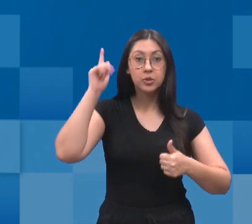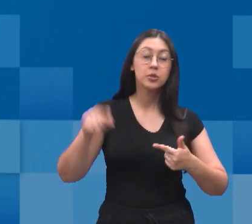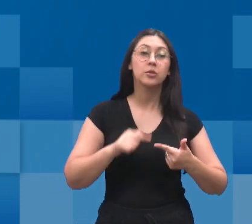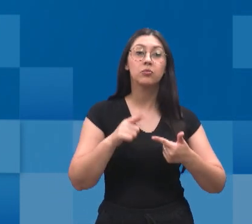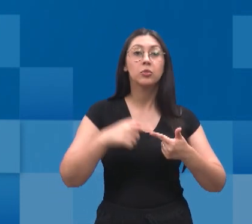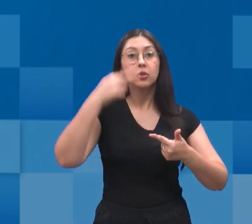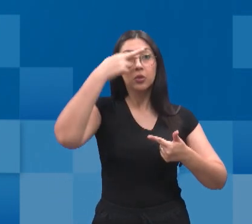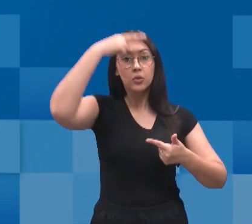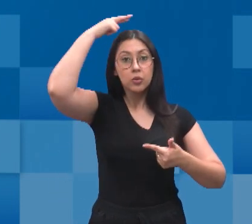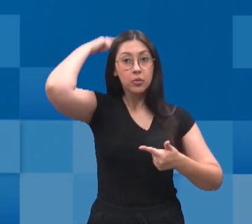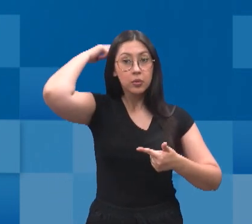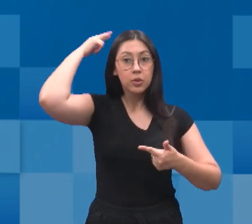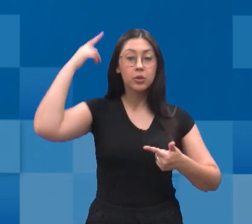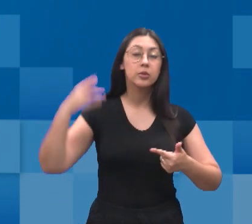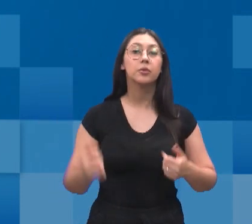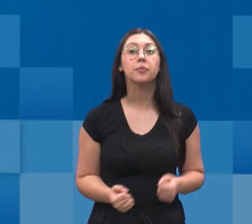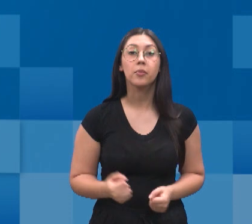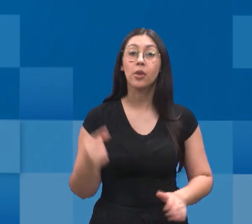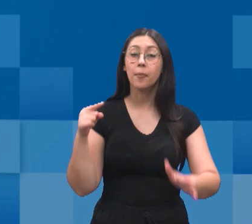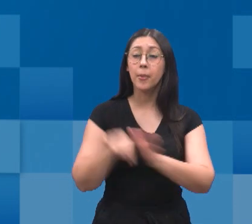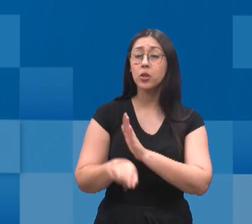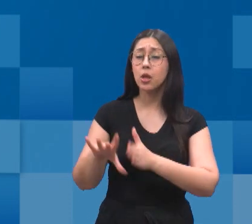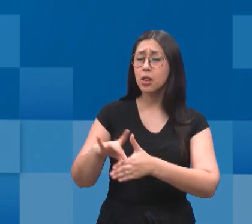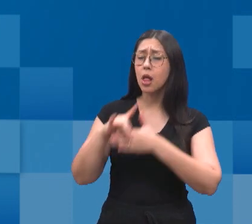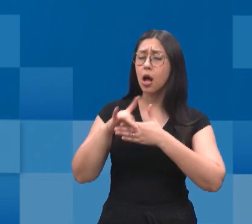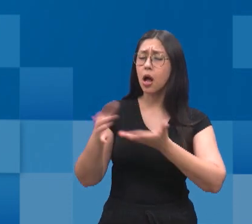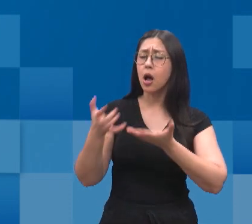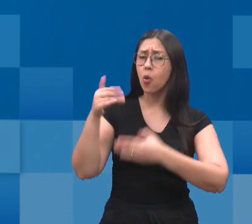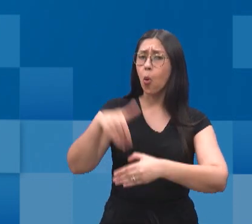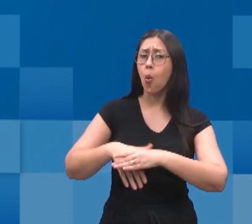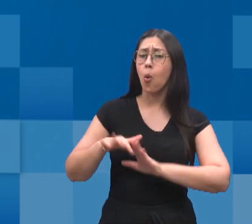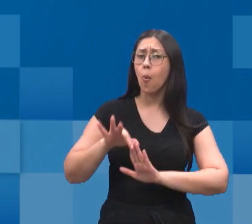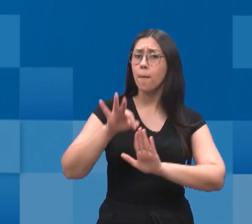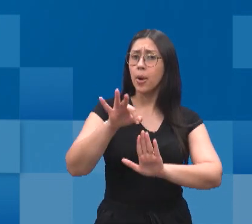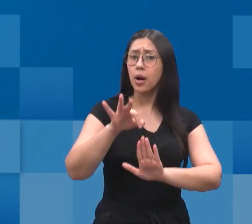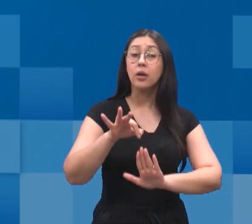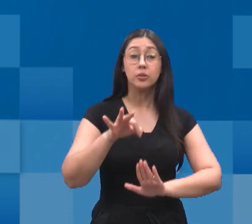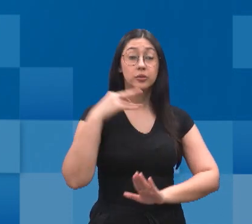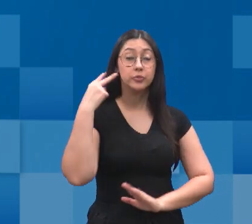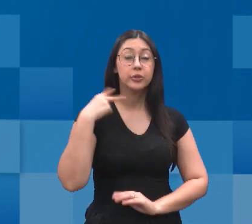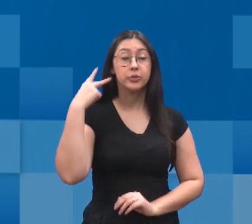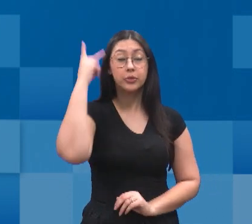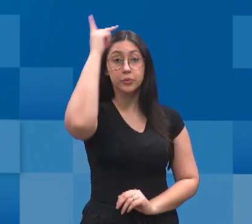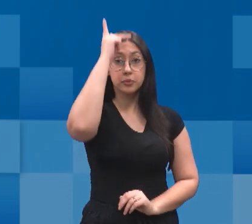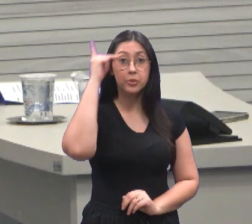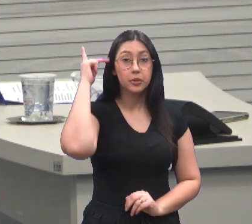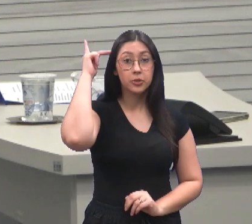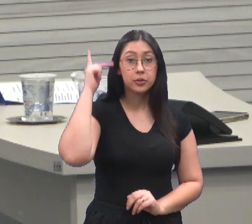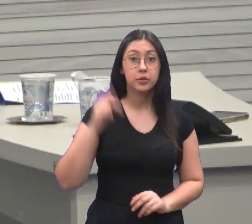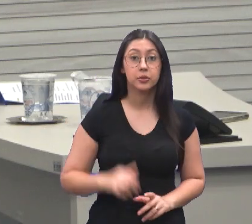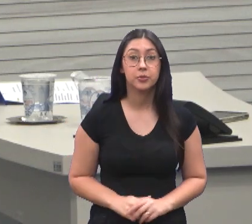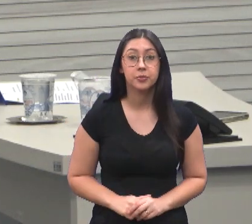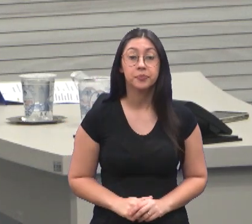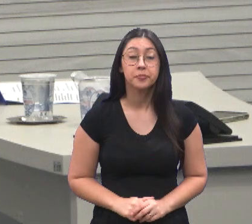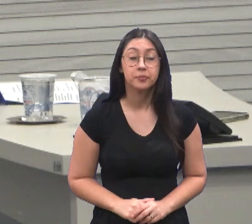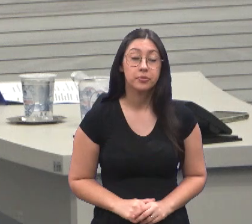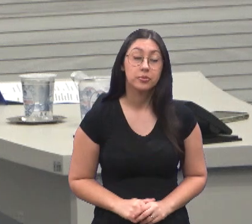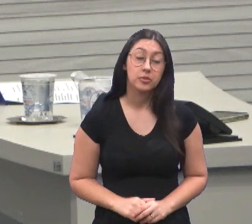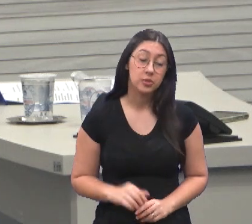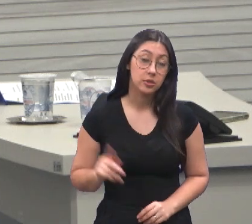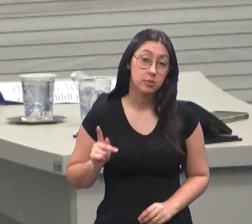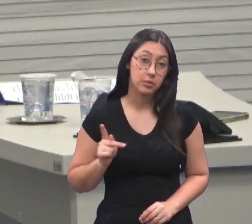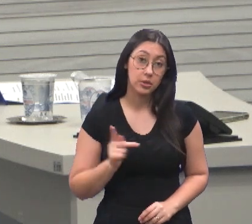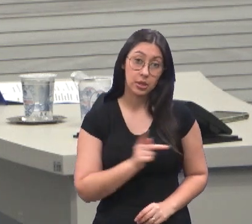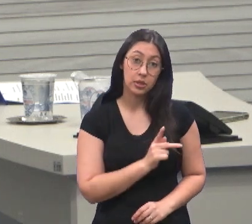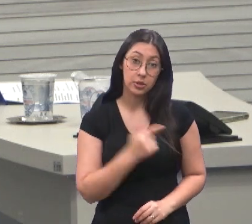da Padaria. Consulta da liderança se deseja encaminhar o voto. Com a palavra, o vereador Fernando Petit. Presidente, eu aqui de novo,